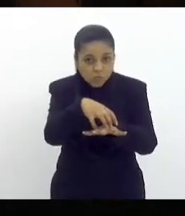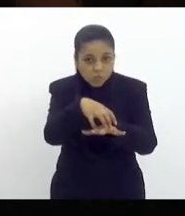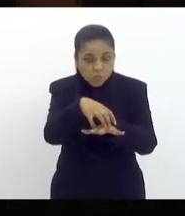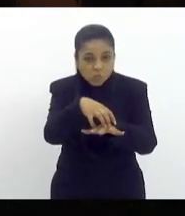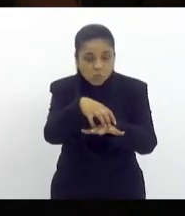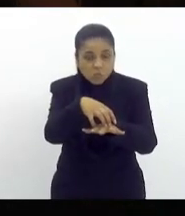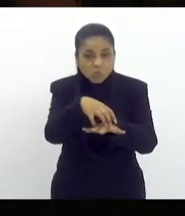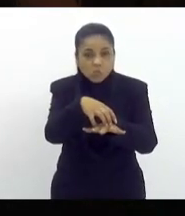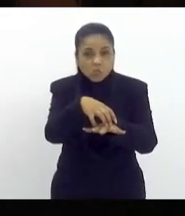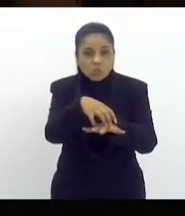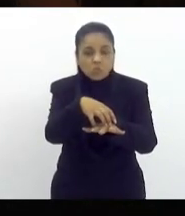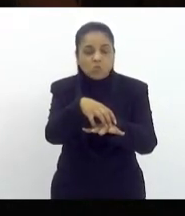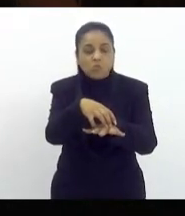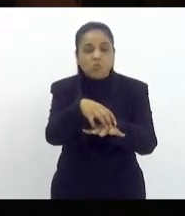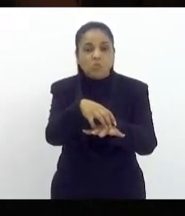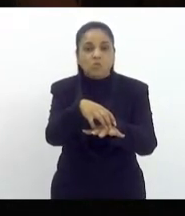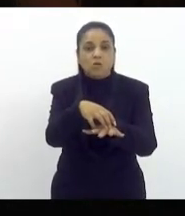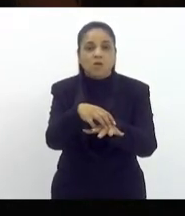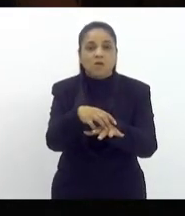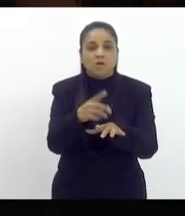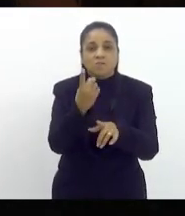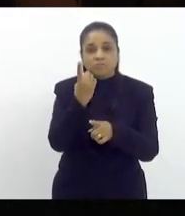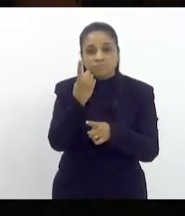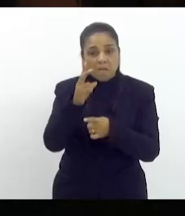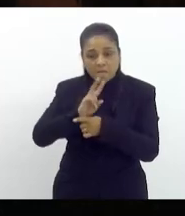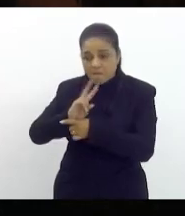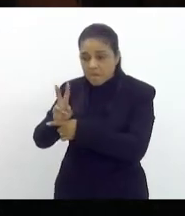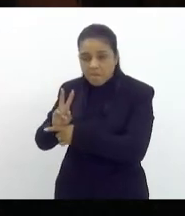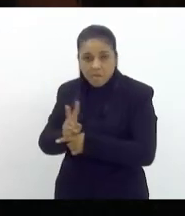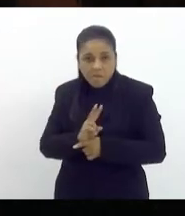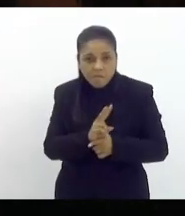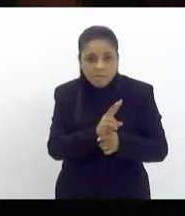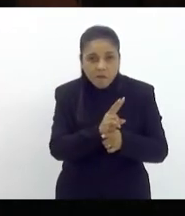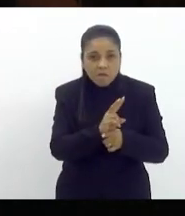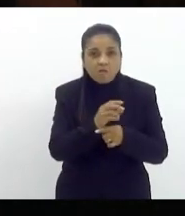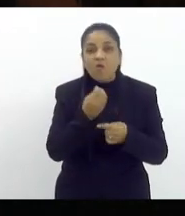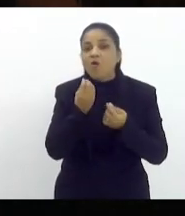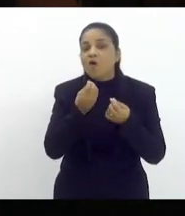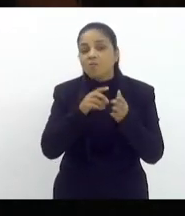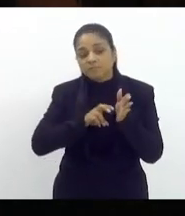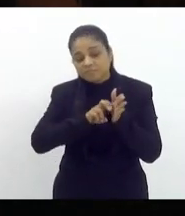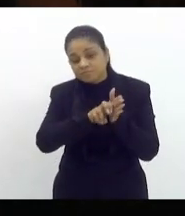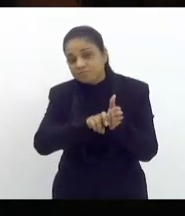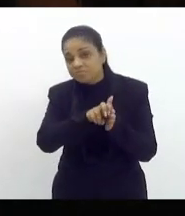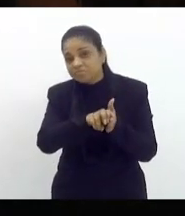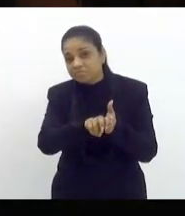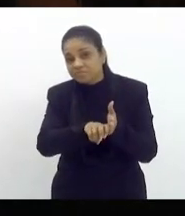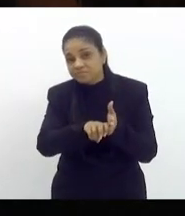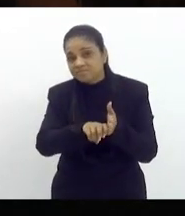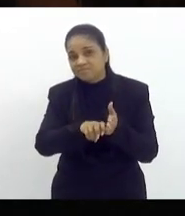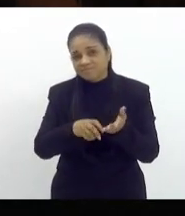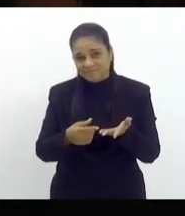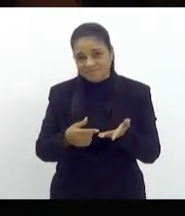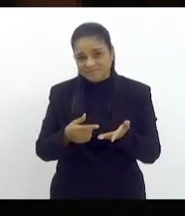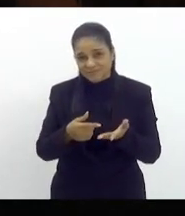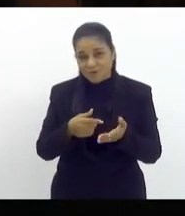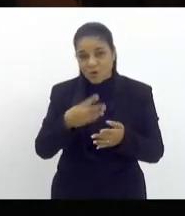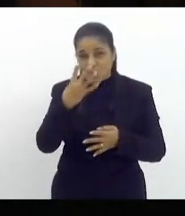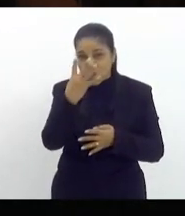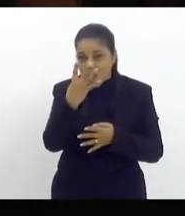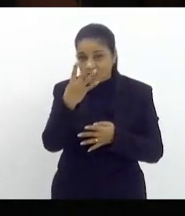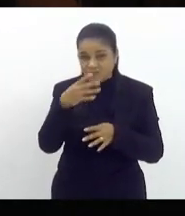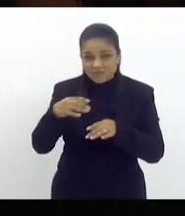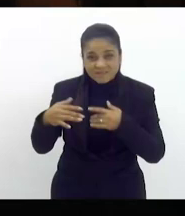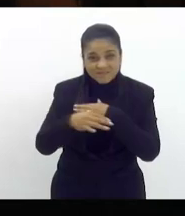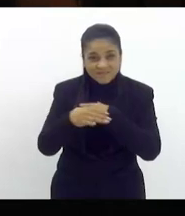responsável por cobrir é uma área com mais de 600 mil mulheres tendo ainda que se deslocar por esses quatro municípios ou